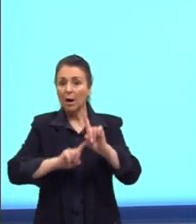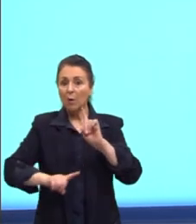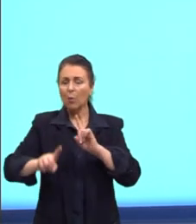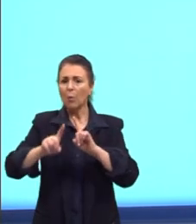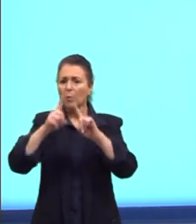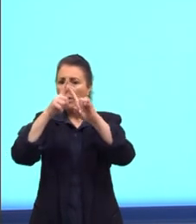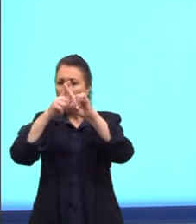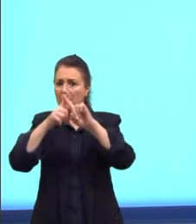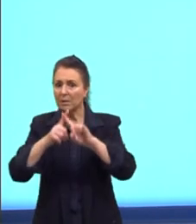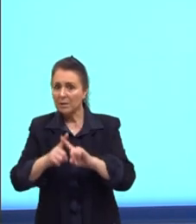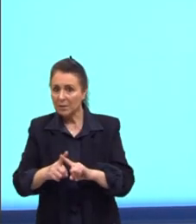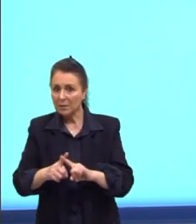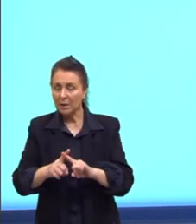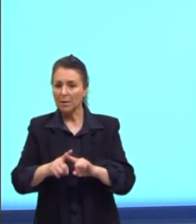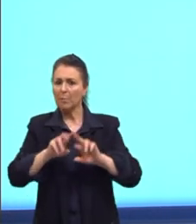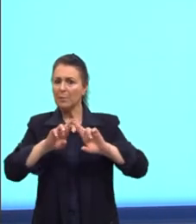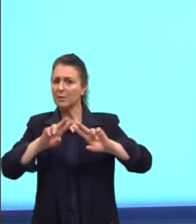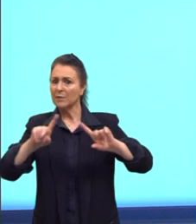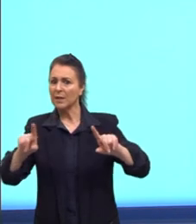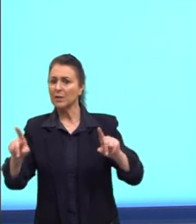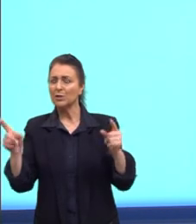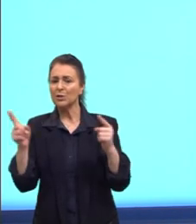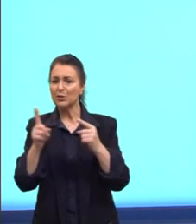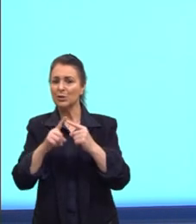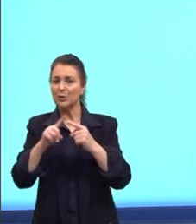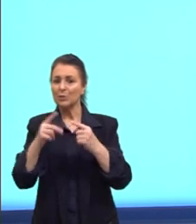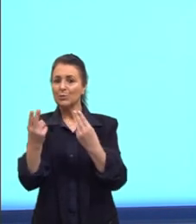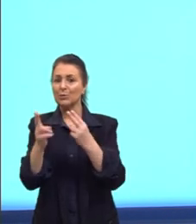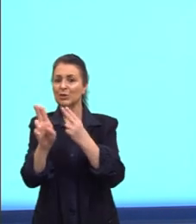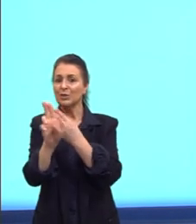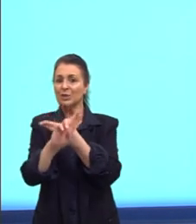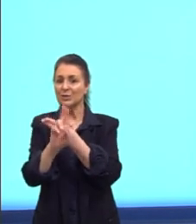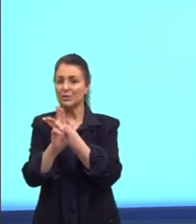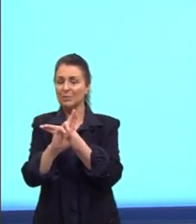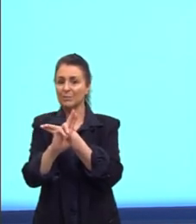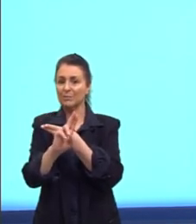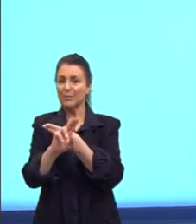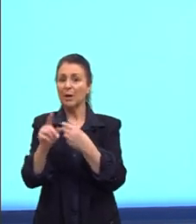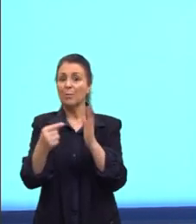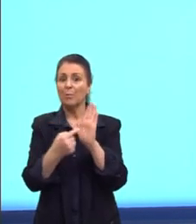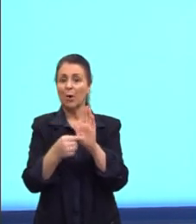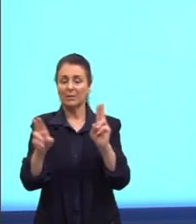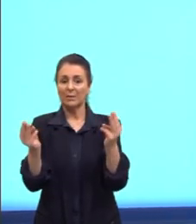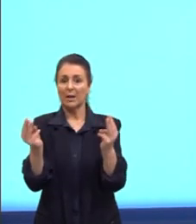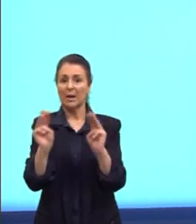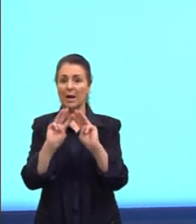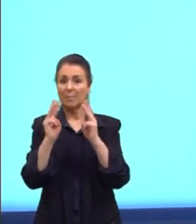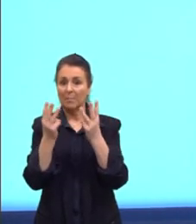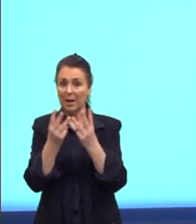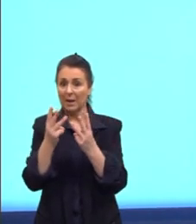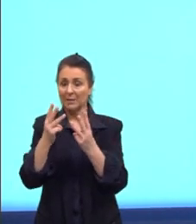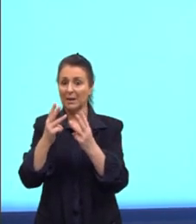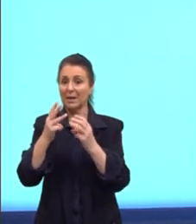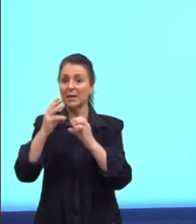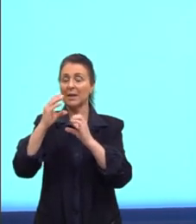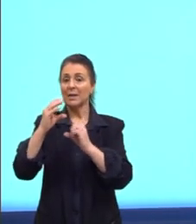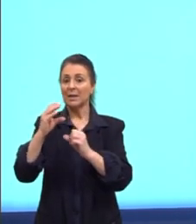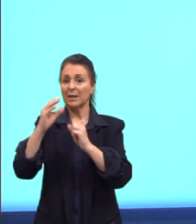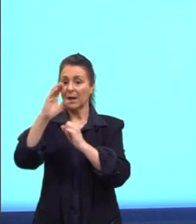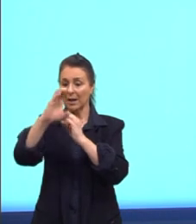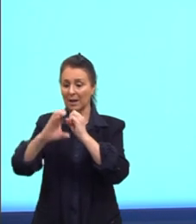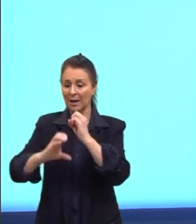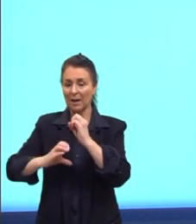essas diferentes tipos de radiação E aí Traz a massa e a carga lembra que o